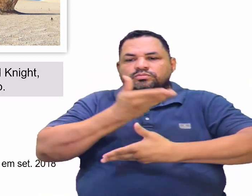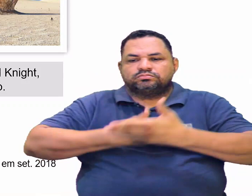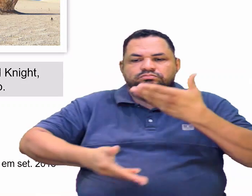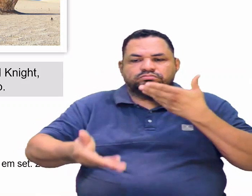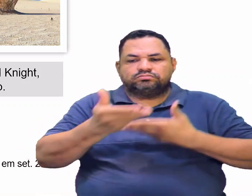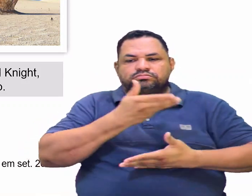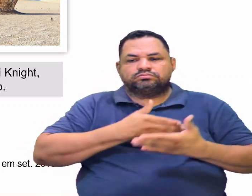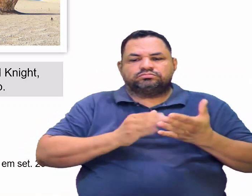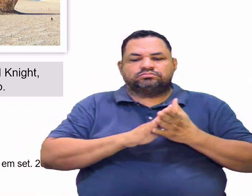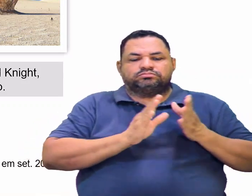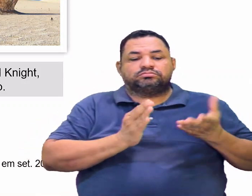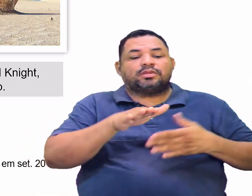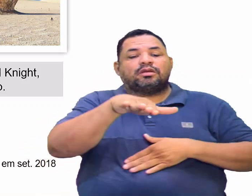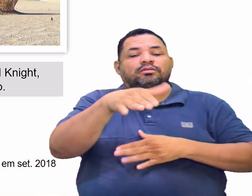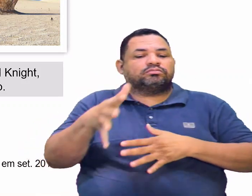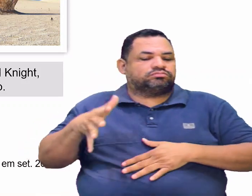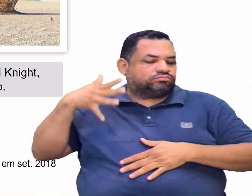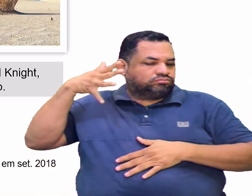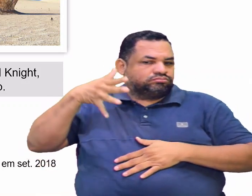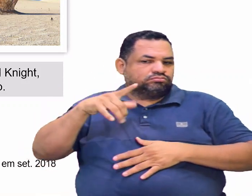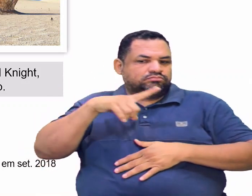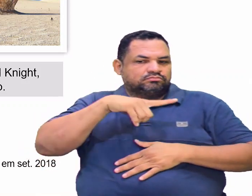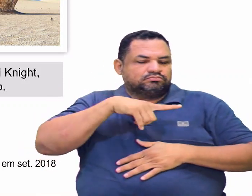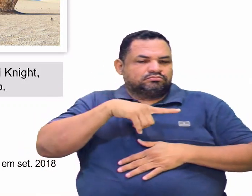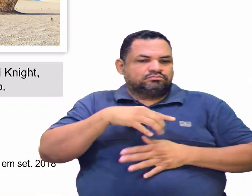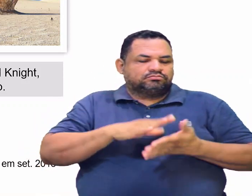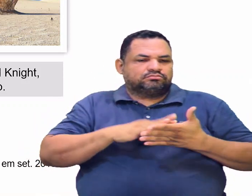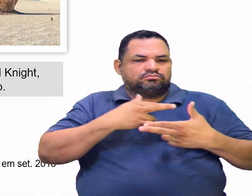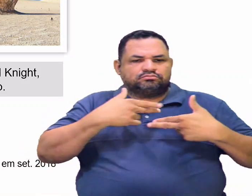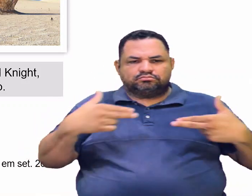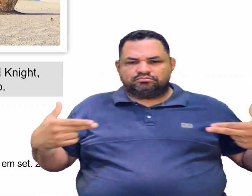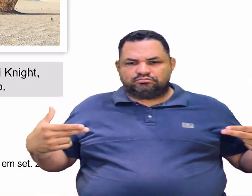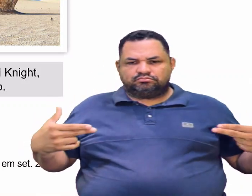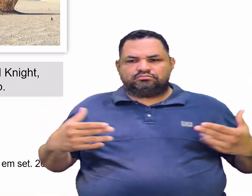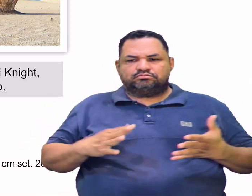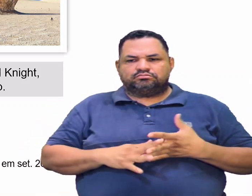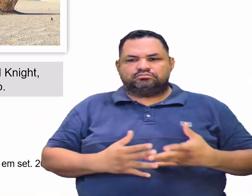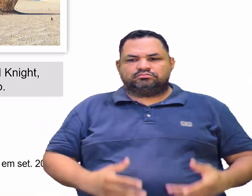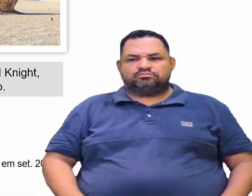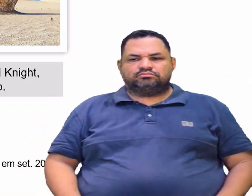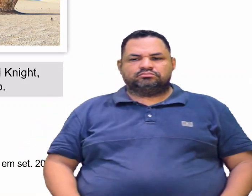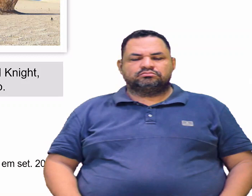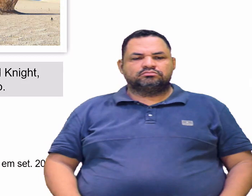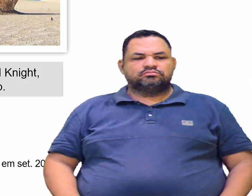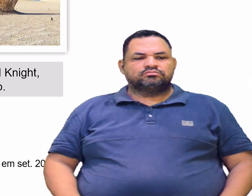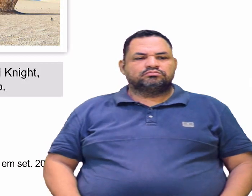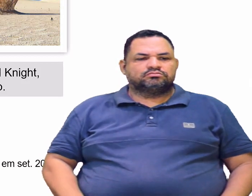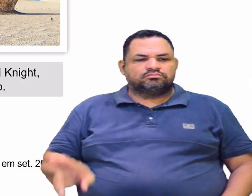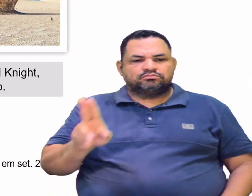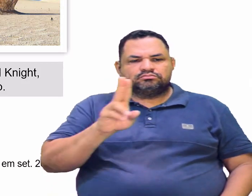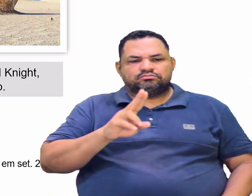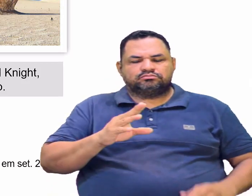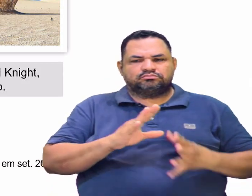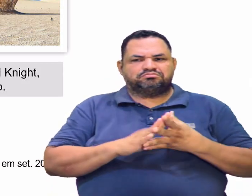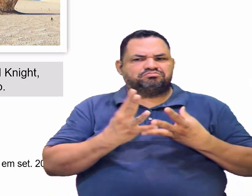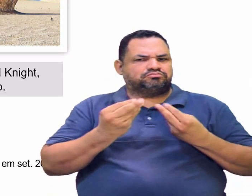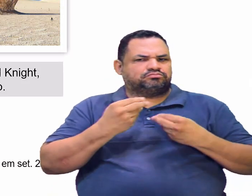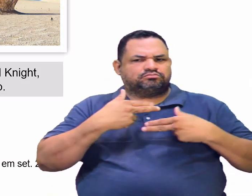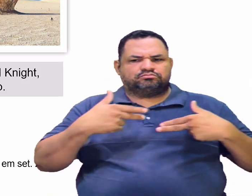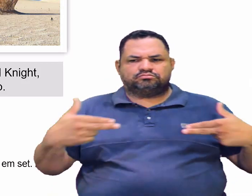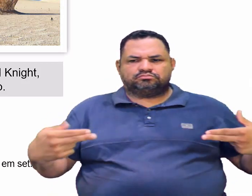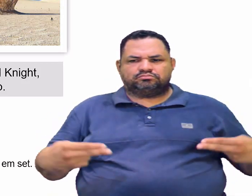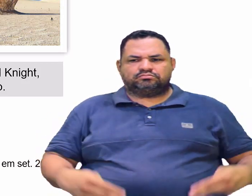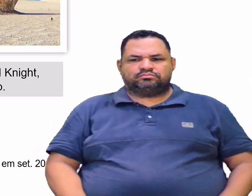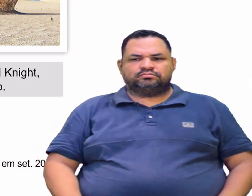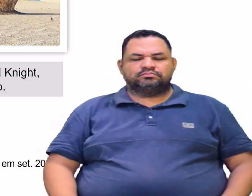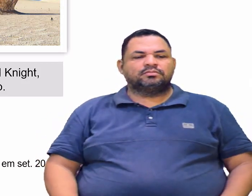com ele, né? Tem muita coisa nesse mundo aí que é vasto, é amplo demais. Então vamos